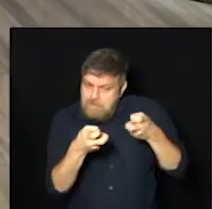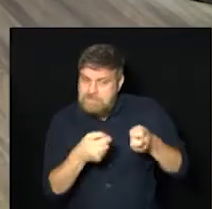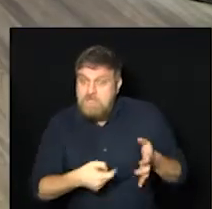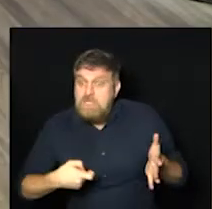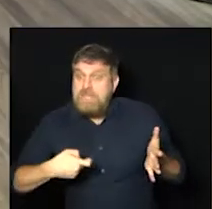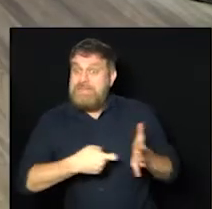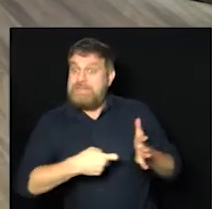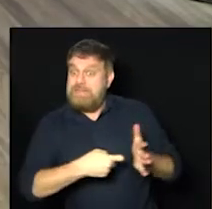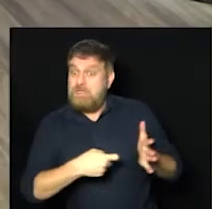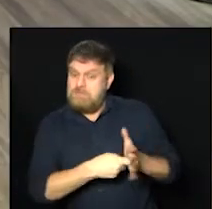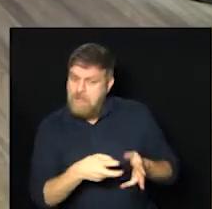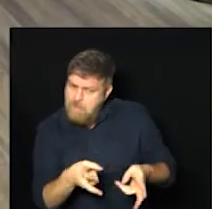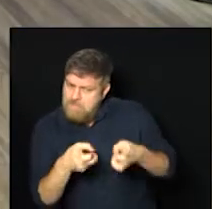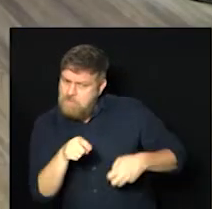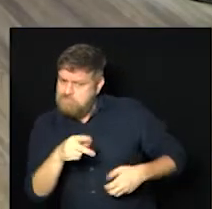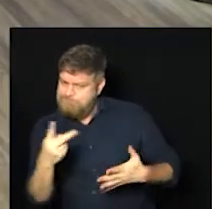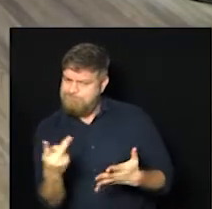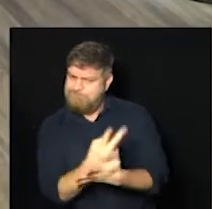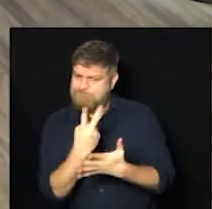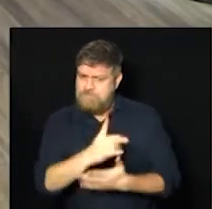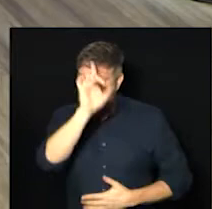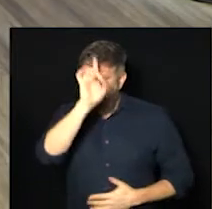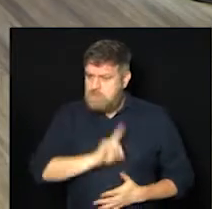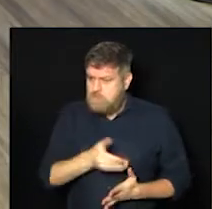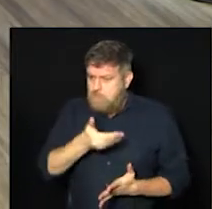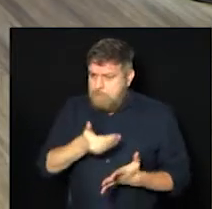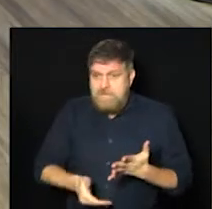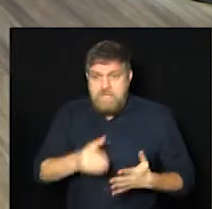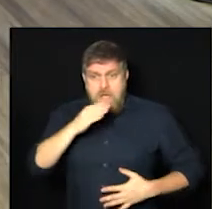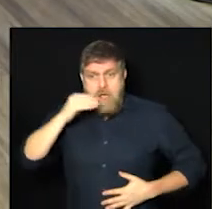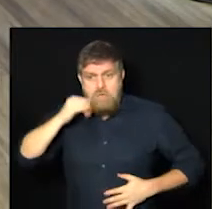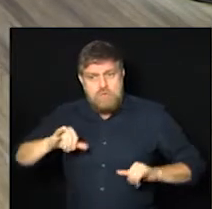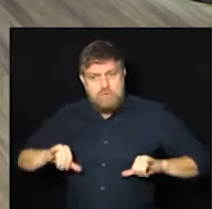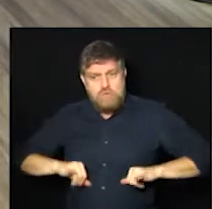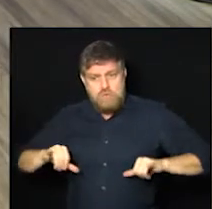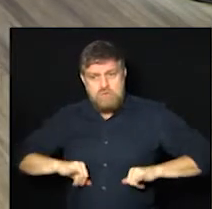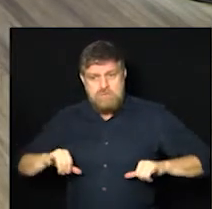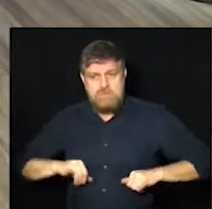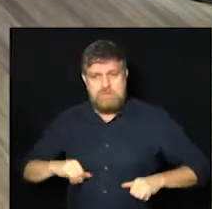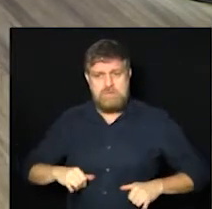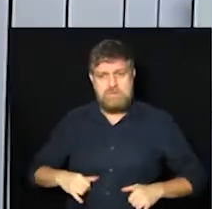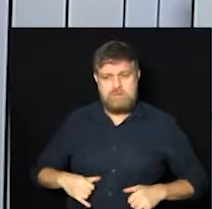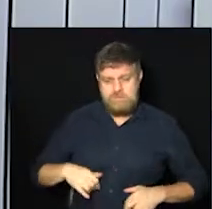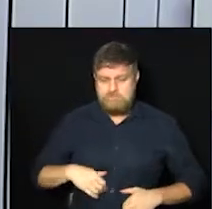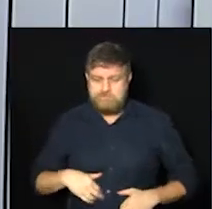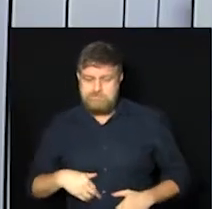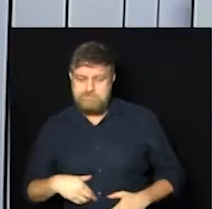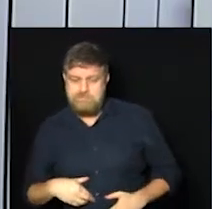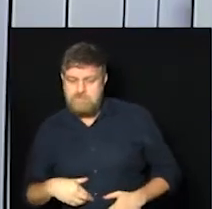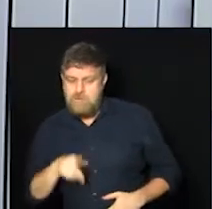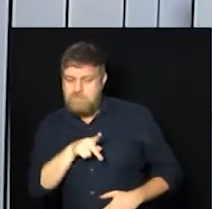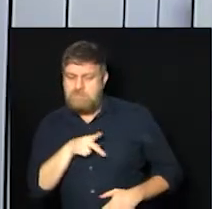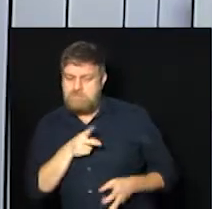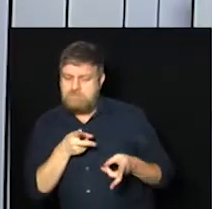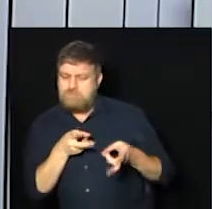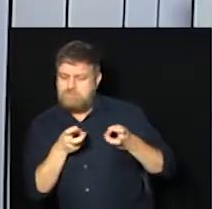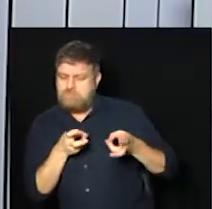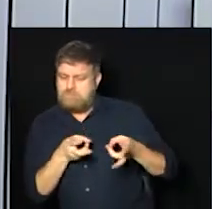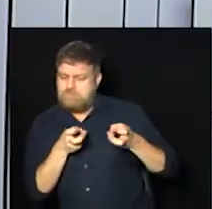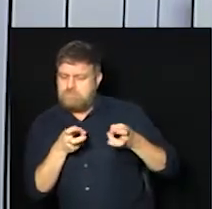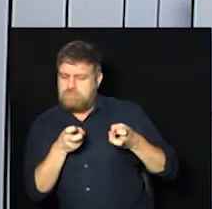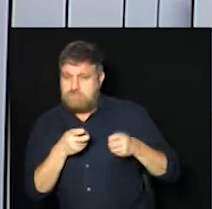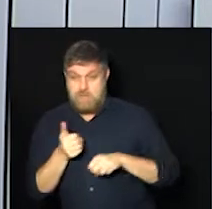das violações de direitos das crianças e adolescentes através da observação, né, de professores e